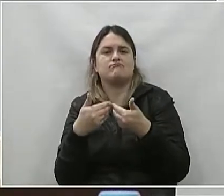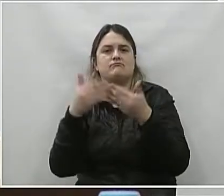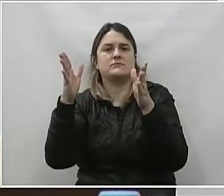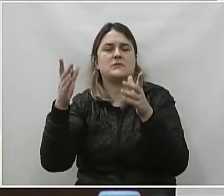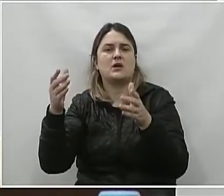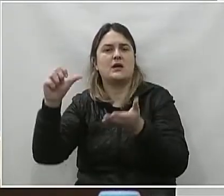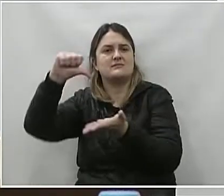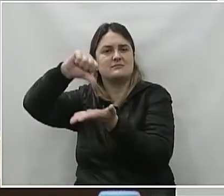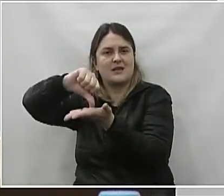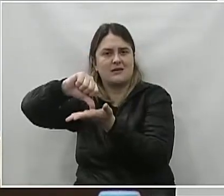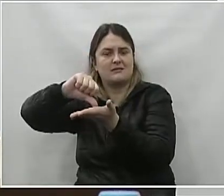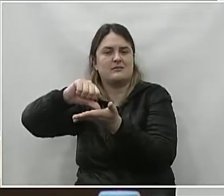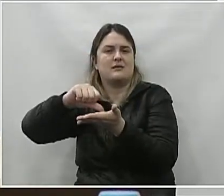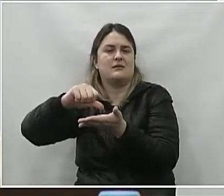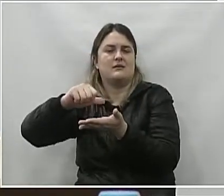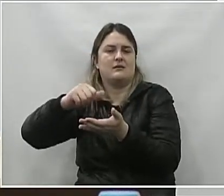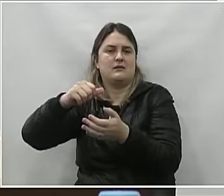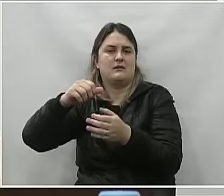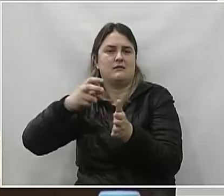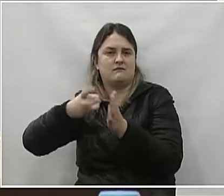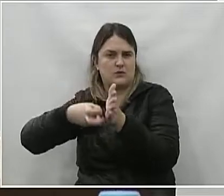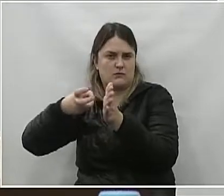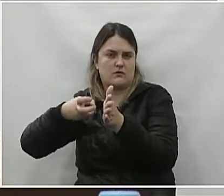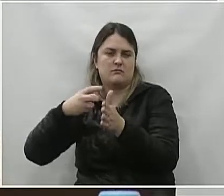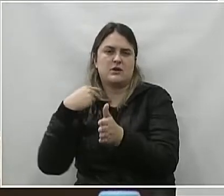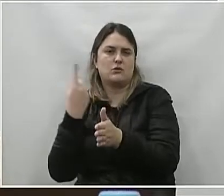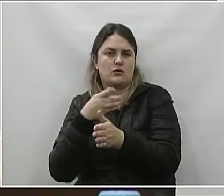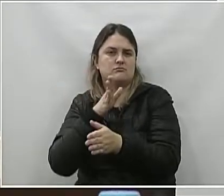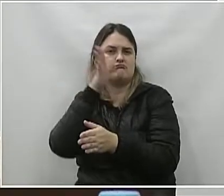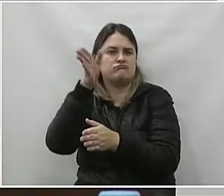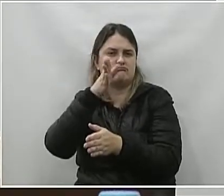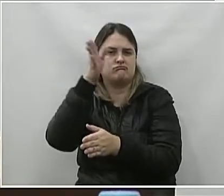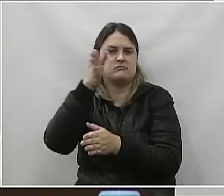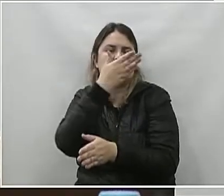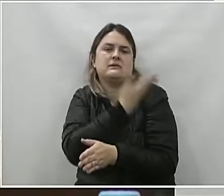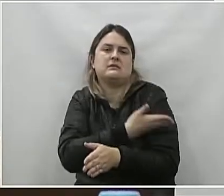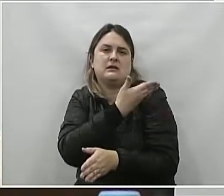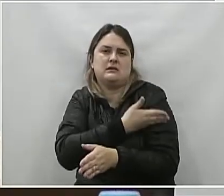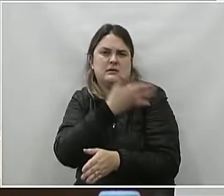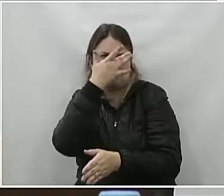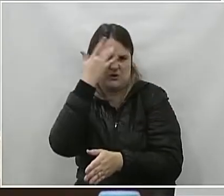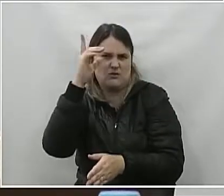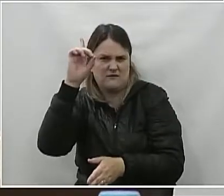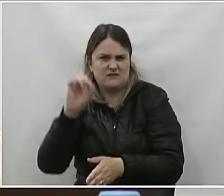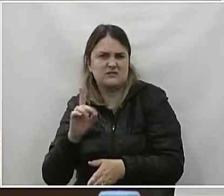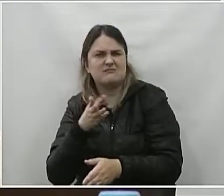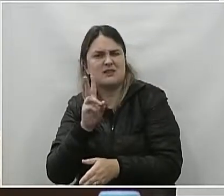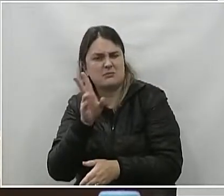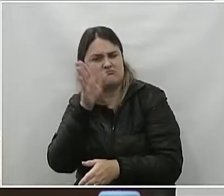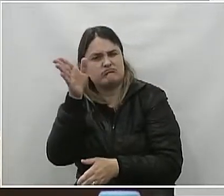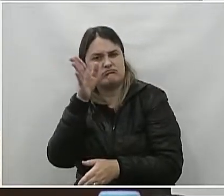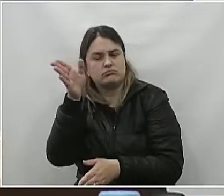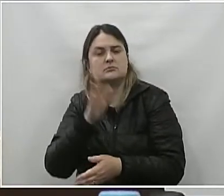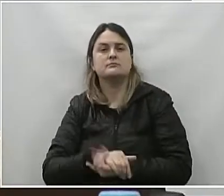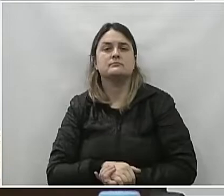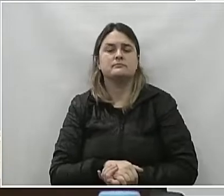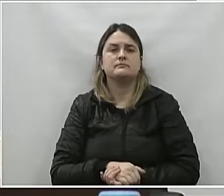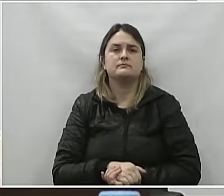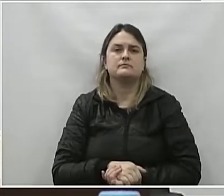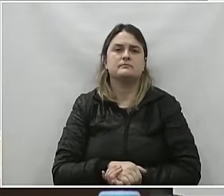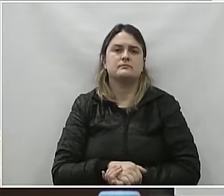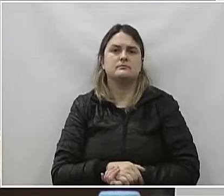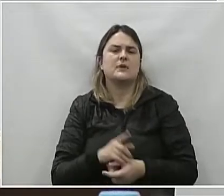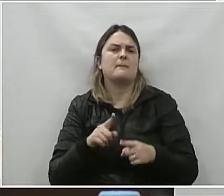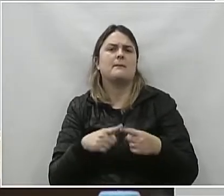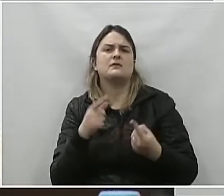o espaço ali para o programa paralímpico treinar com as pessoas com deficiência. Mas o que